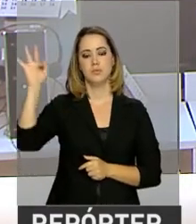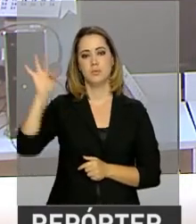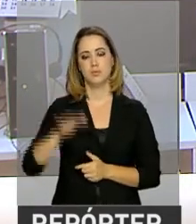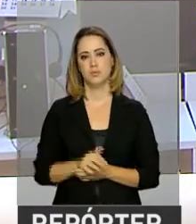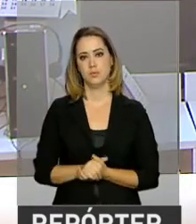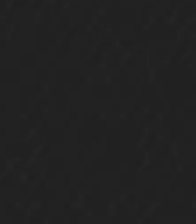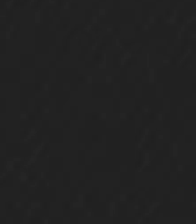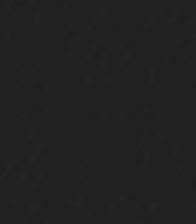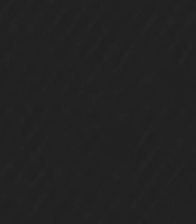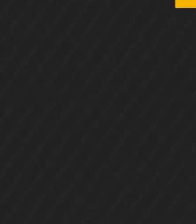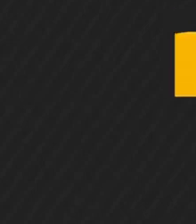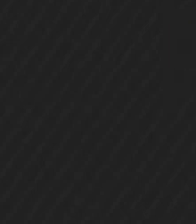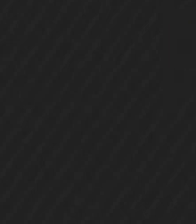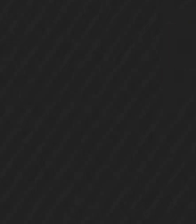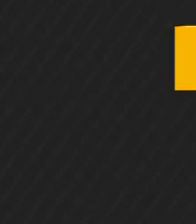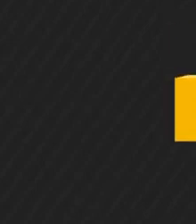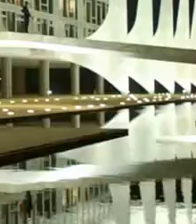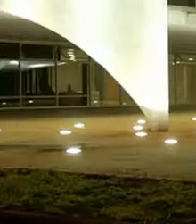federal